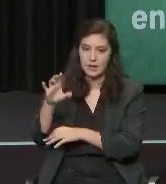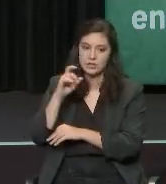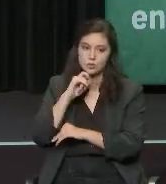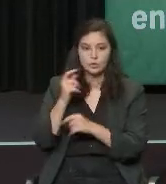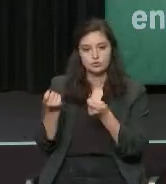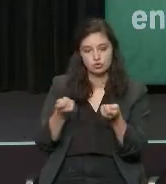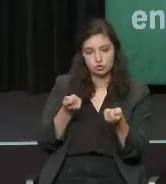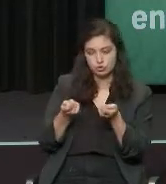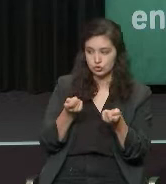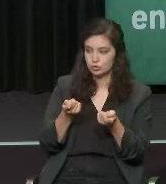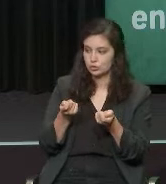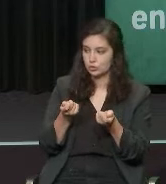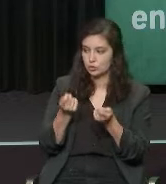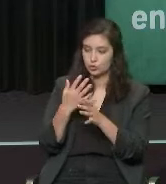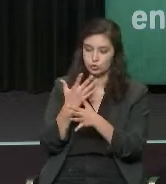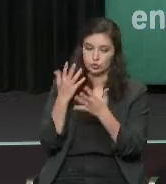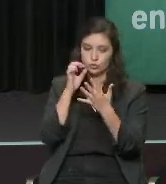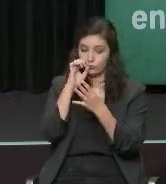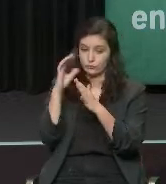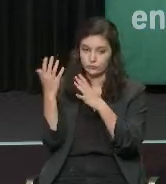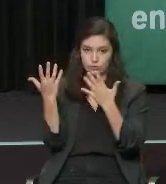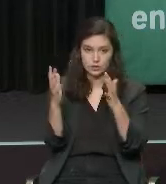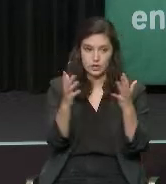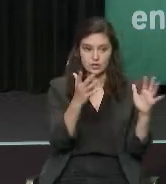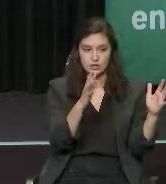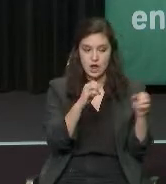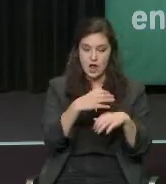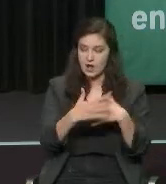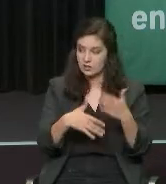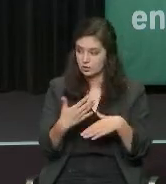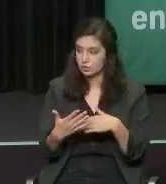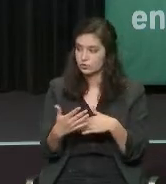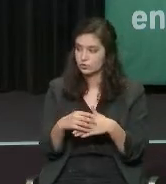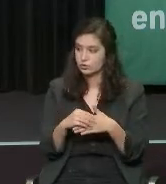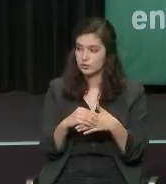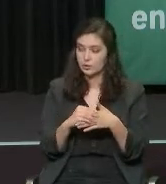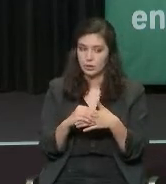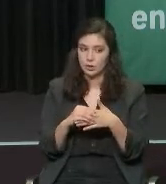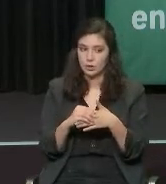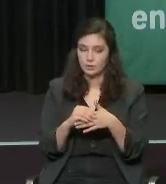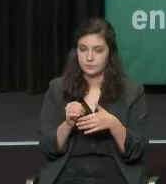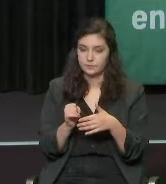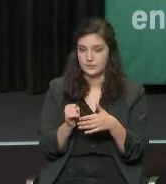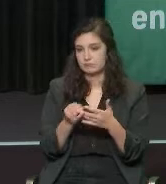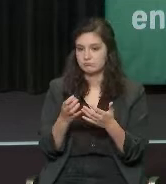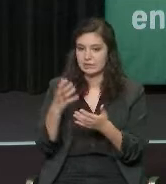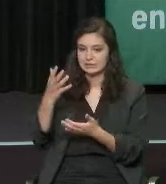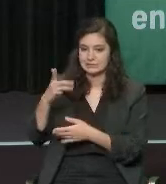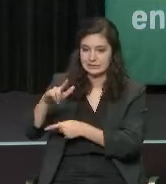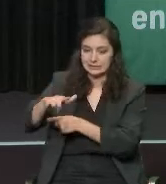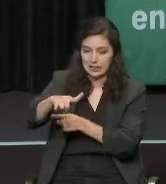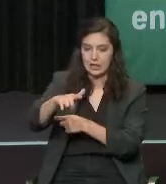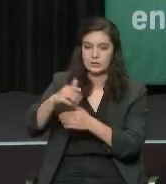imagem, podemos gerir as ações sobre a floresta usando ambos